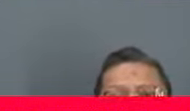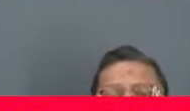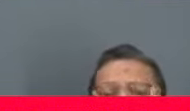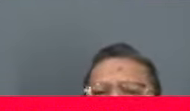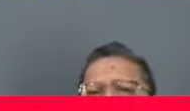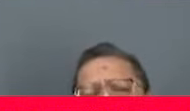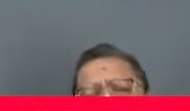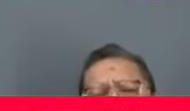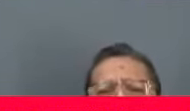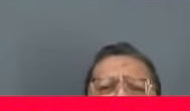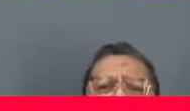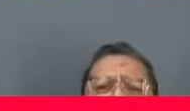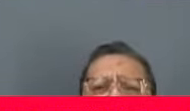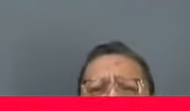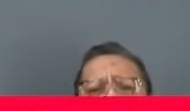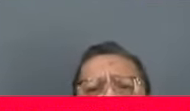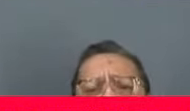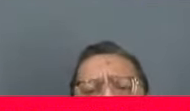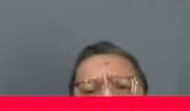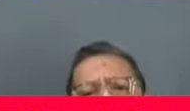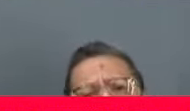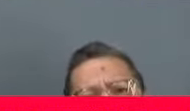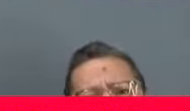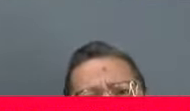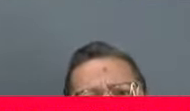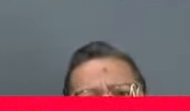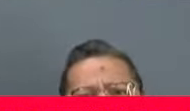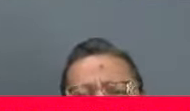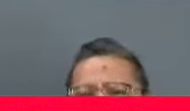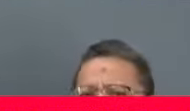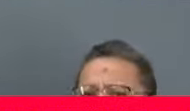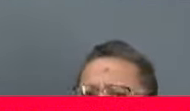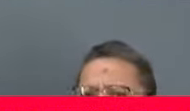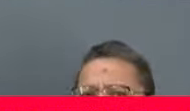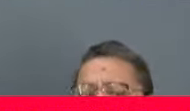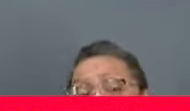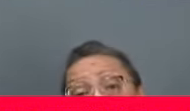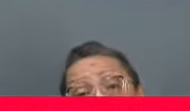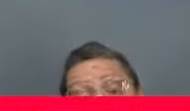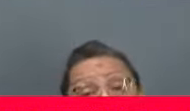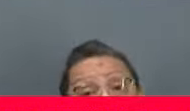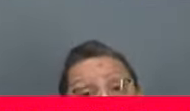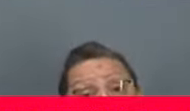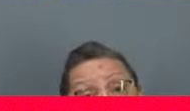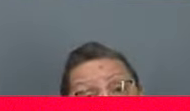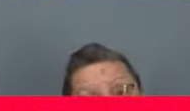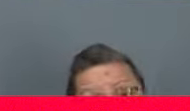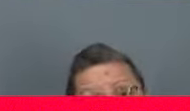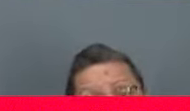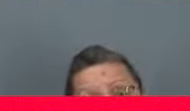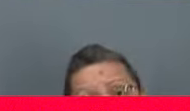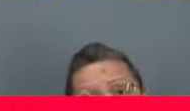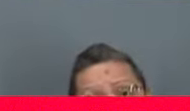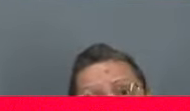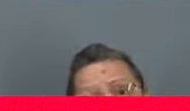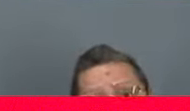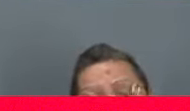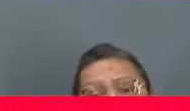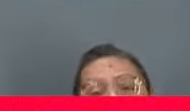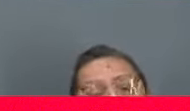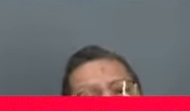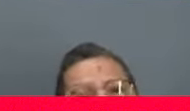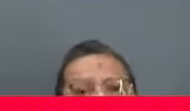diversas outras formas mas estamos aqui no legislativo para impedir que isso aconteça